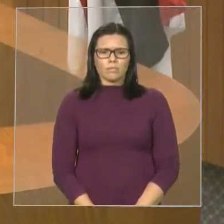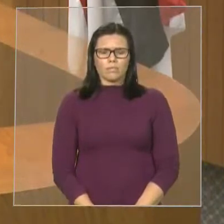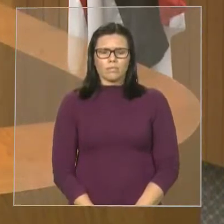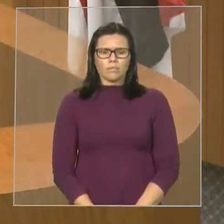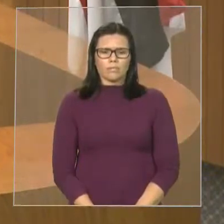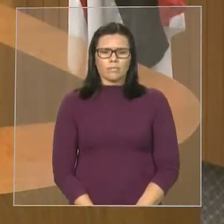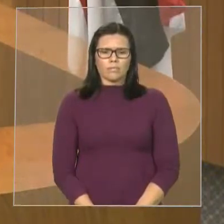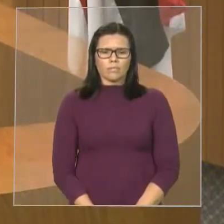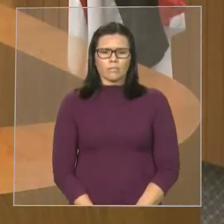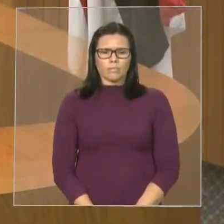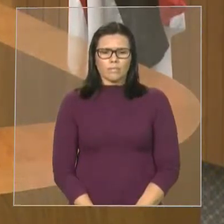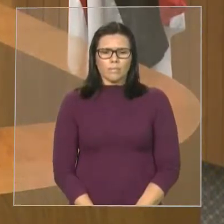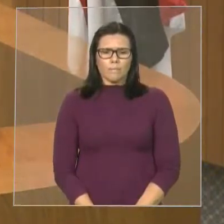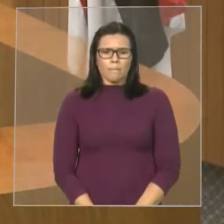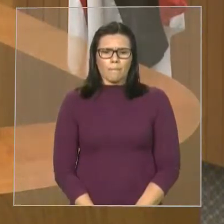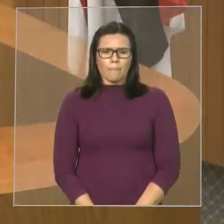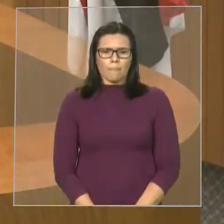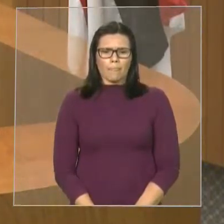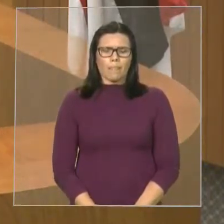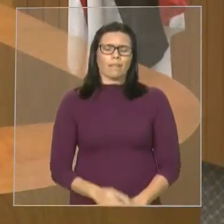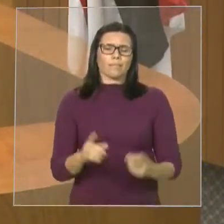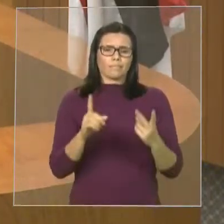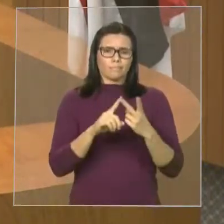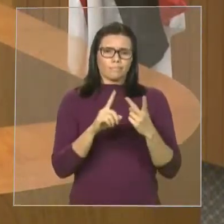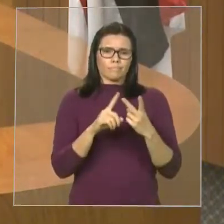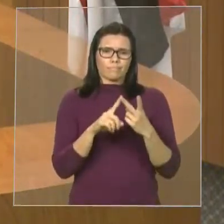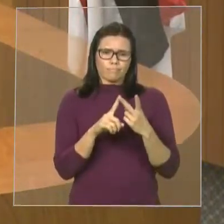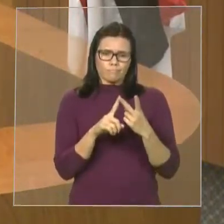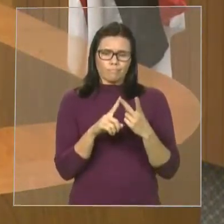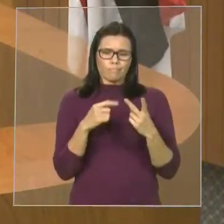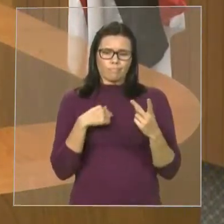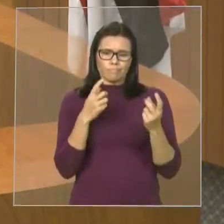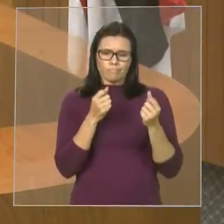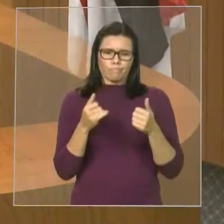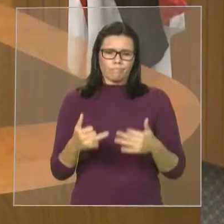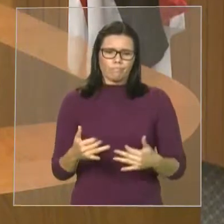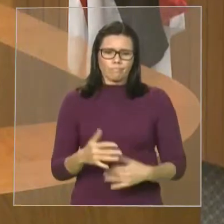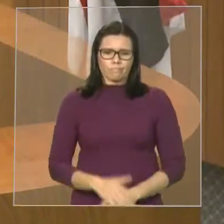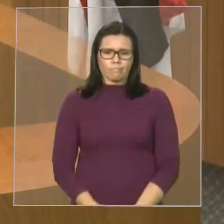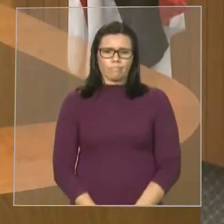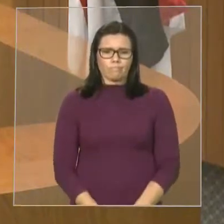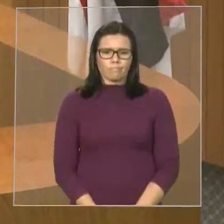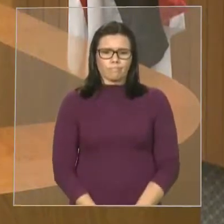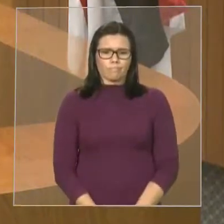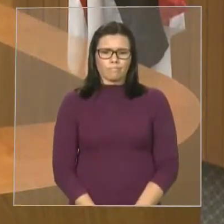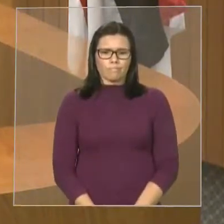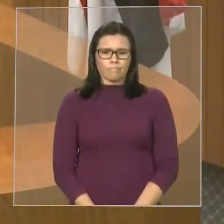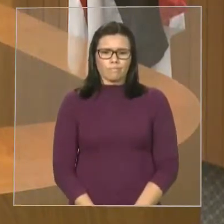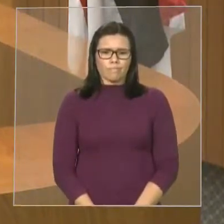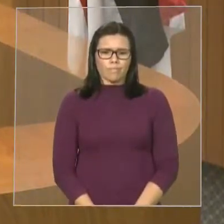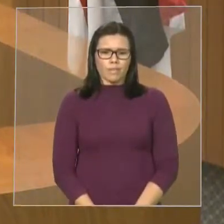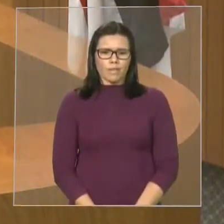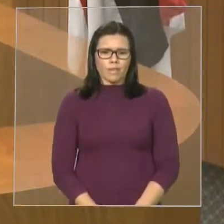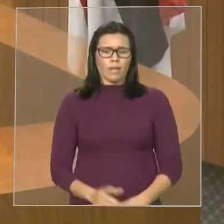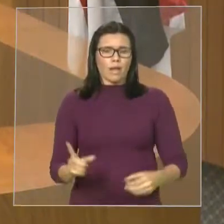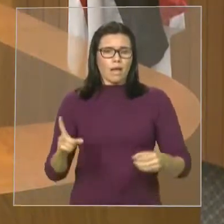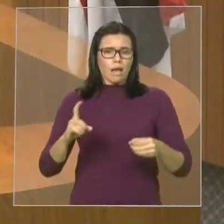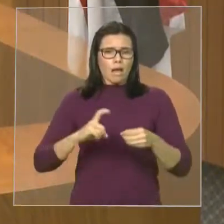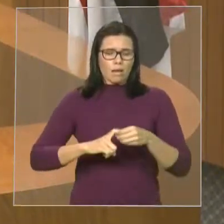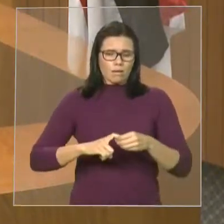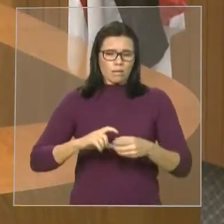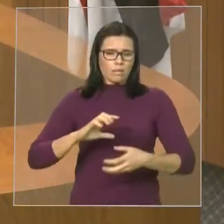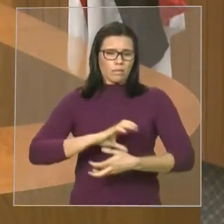previdência social. O segundo ponto que eu destaco é a vinculação do Conselho Administrativo